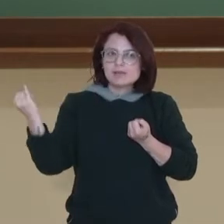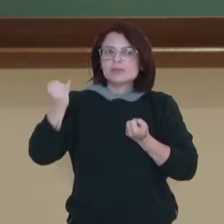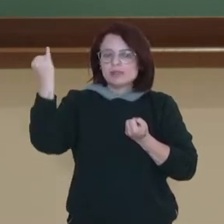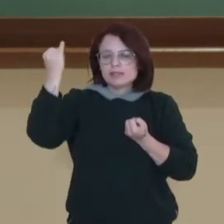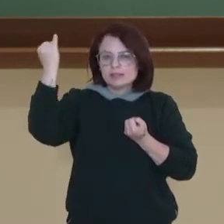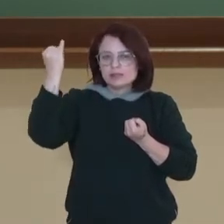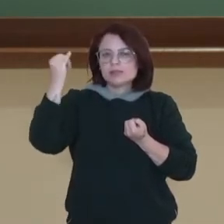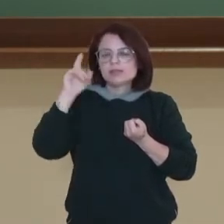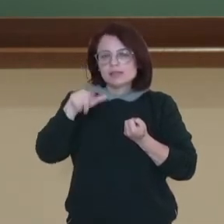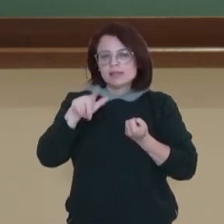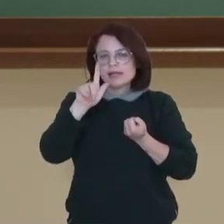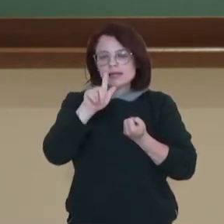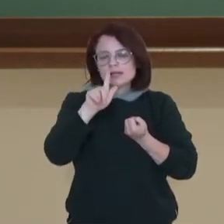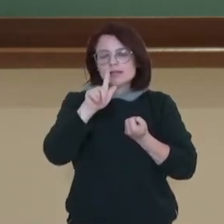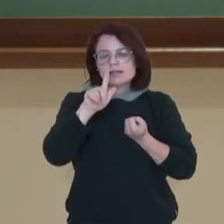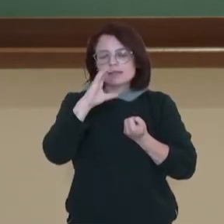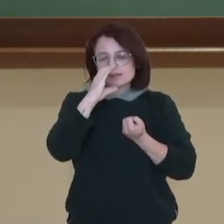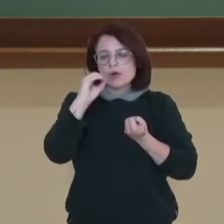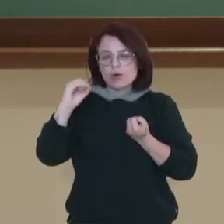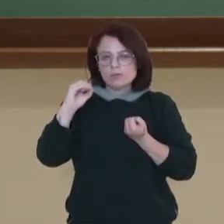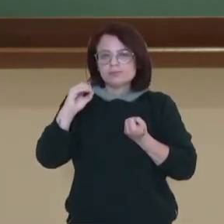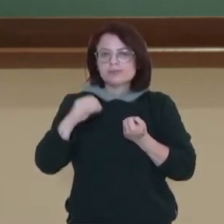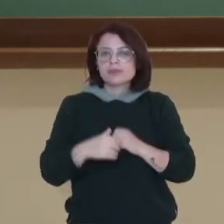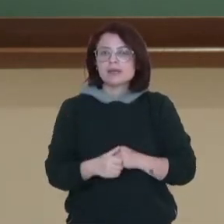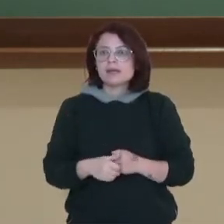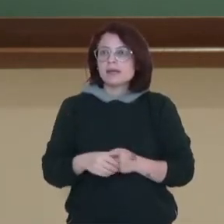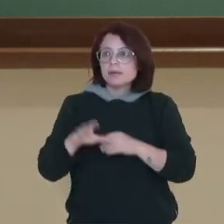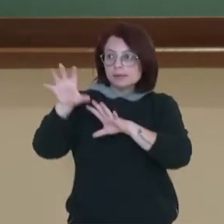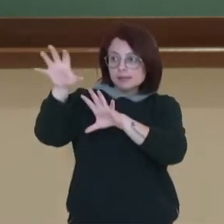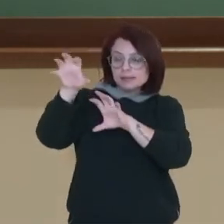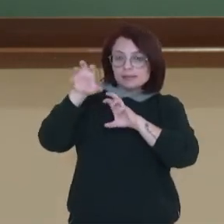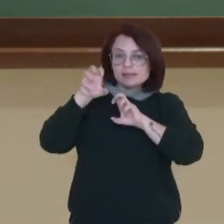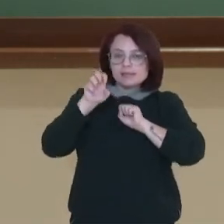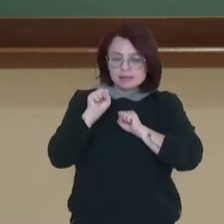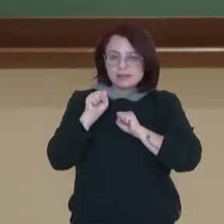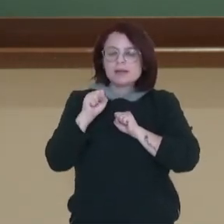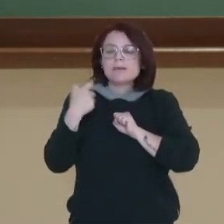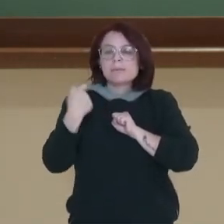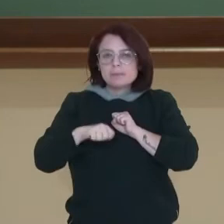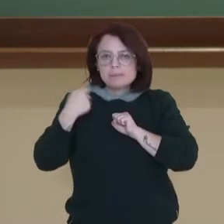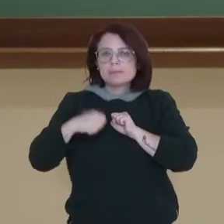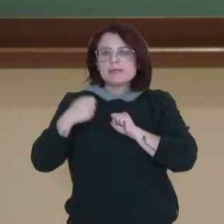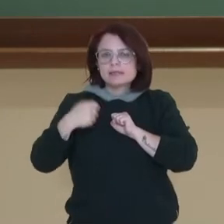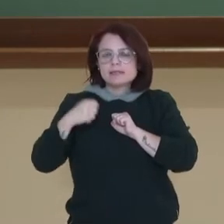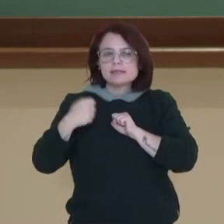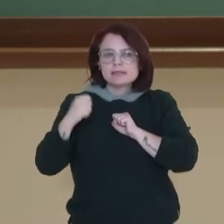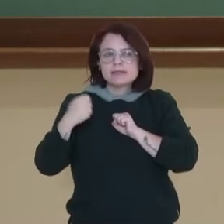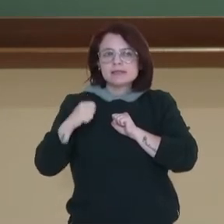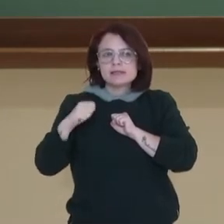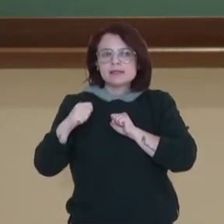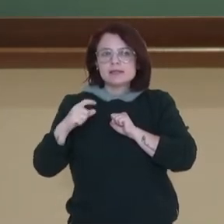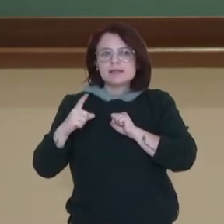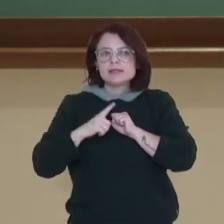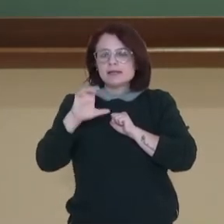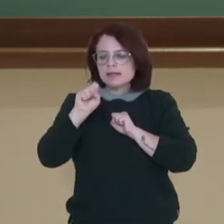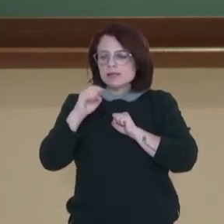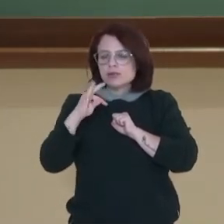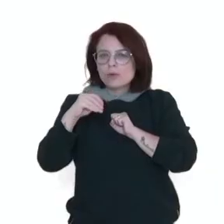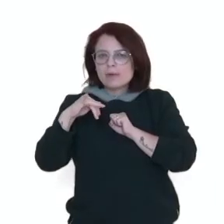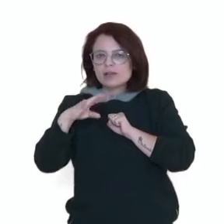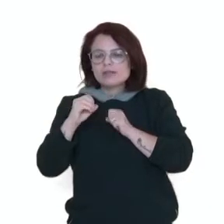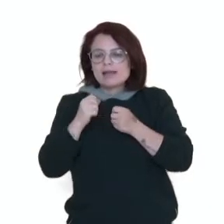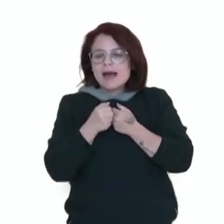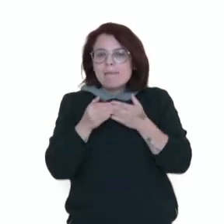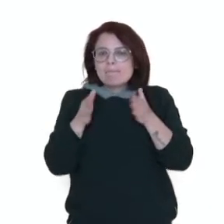né? O gás carbônico. Para absorver esse gás carbônico, a planta precisa estar com os seus estômatos abertos, né?